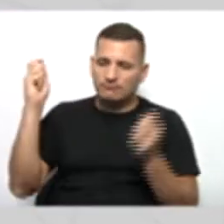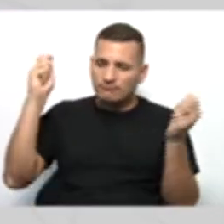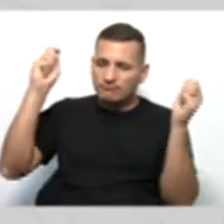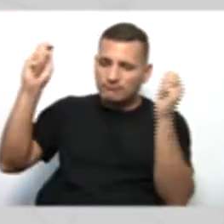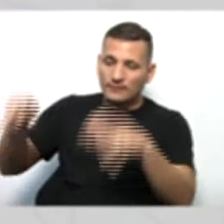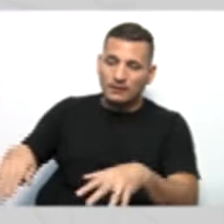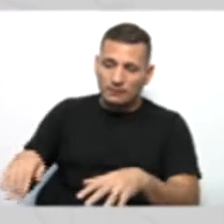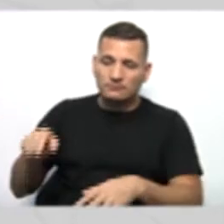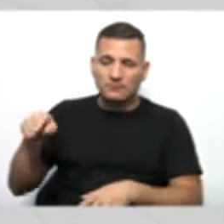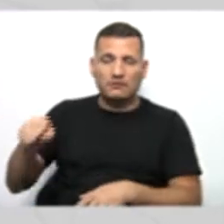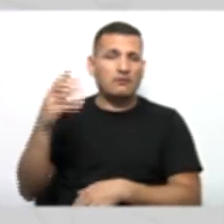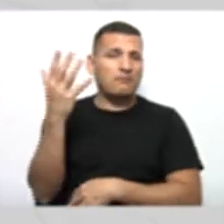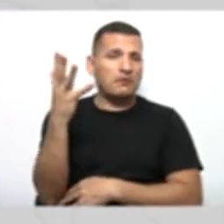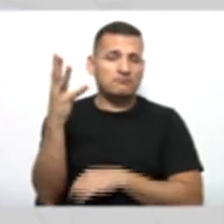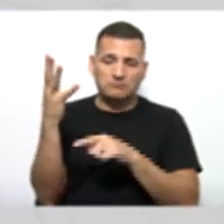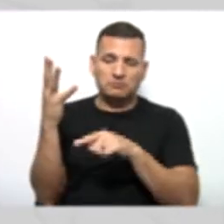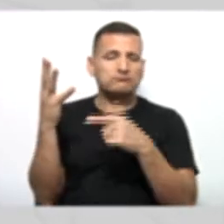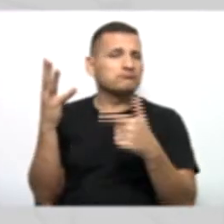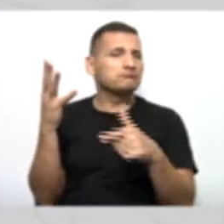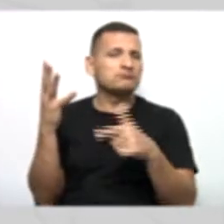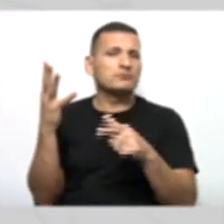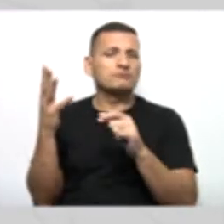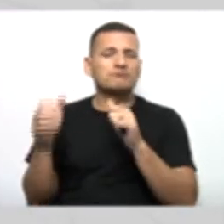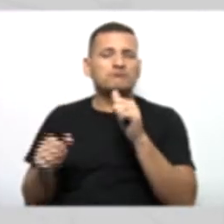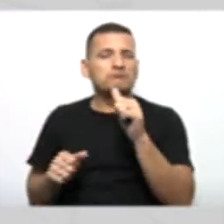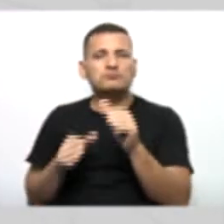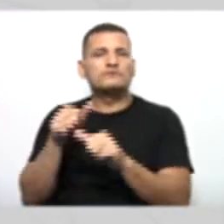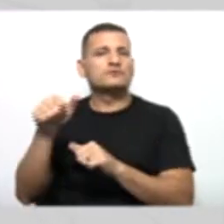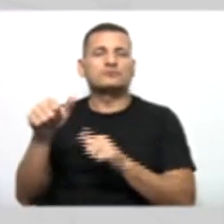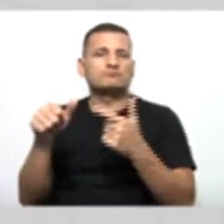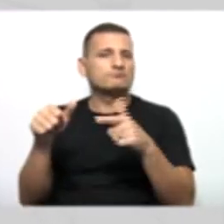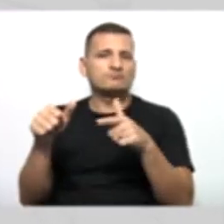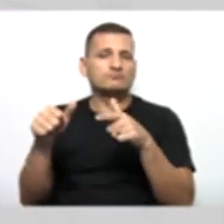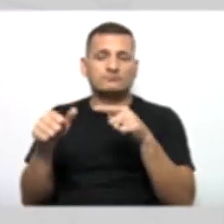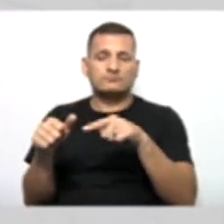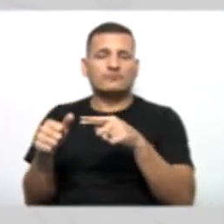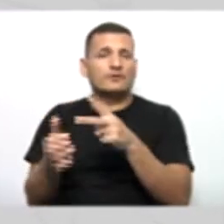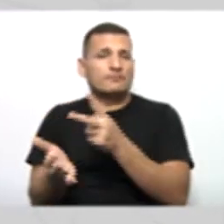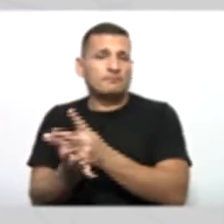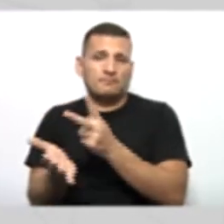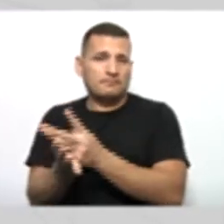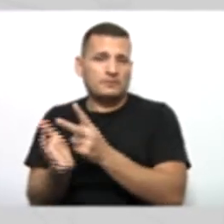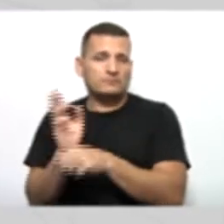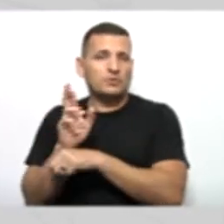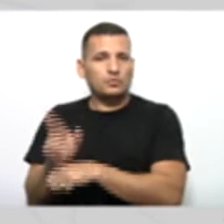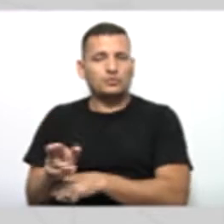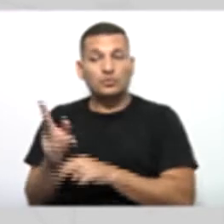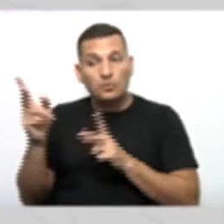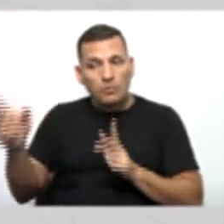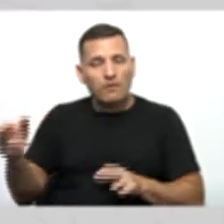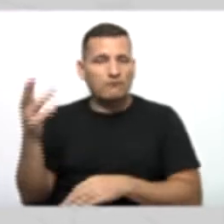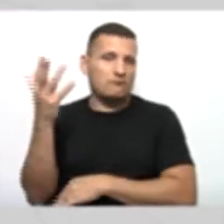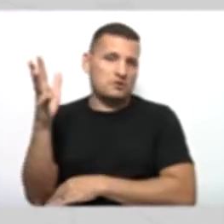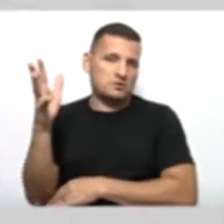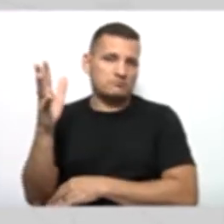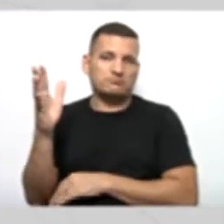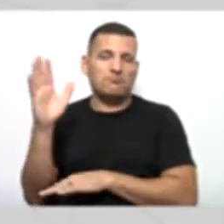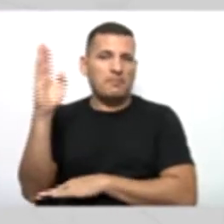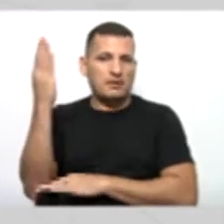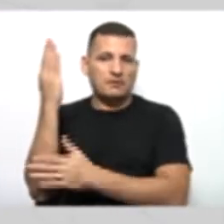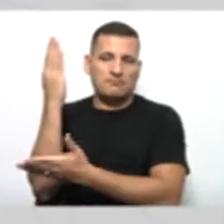aquela madeira não tem uma modificação muito grande. É praticamente o mesmo recurso que você tirou da floresta. Você tirou madeira e descartou